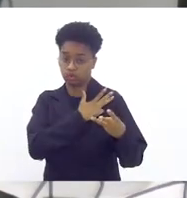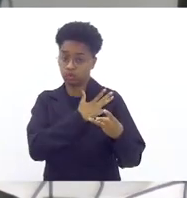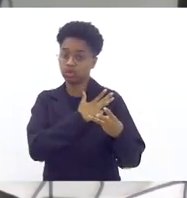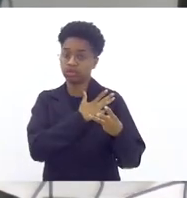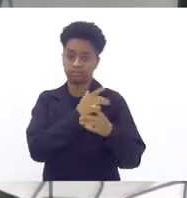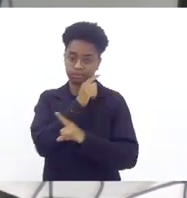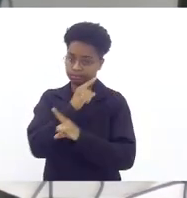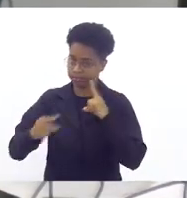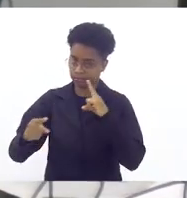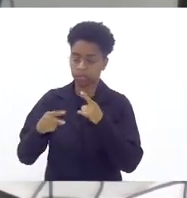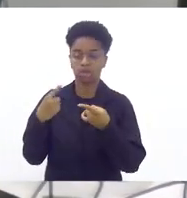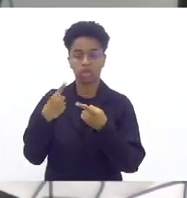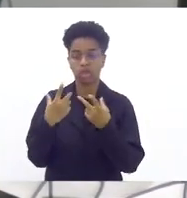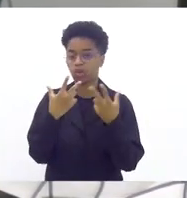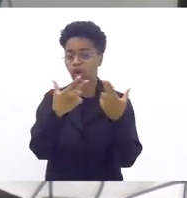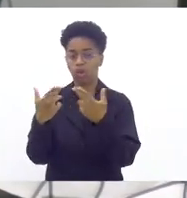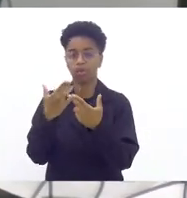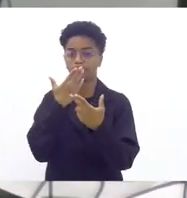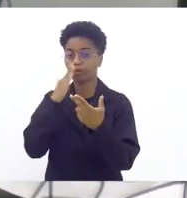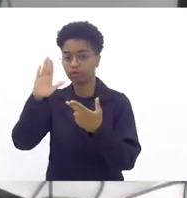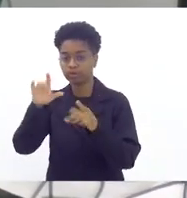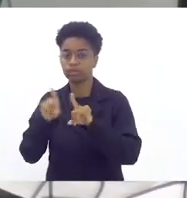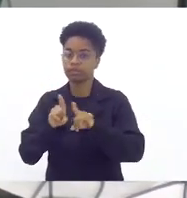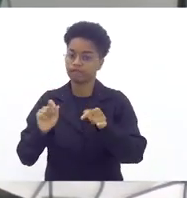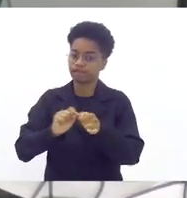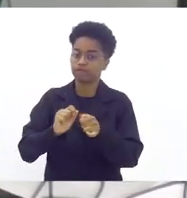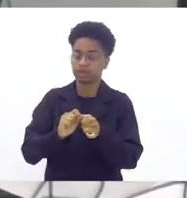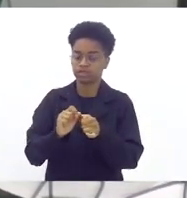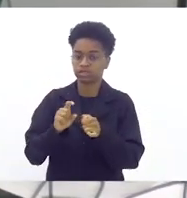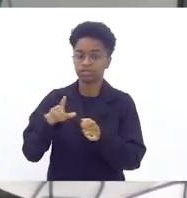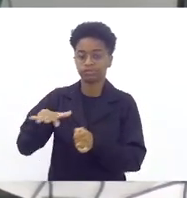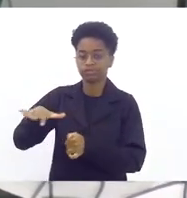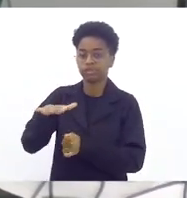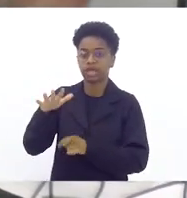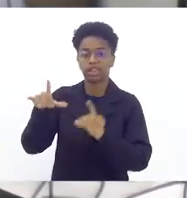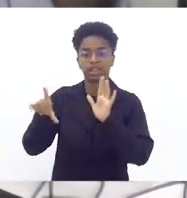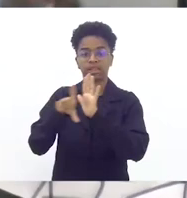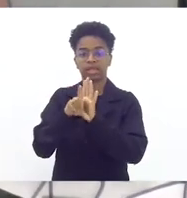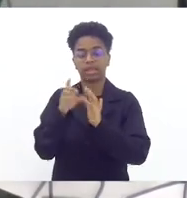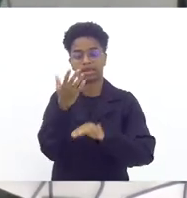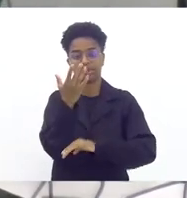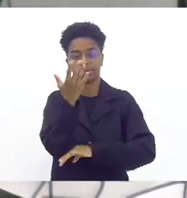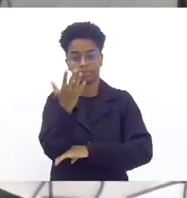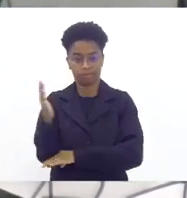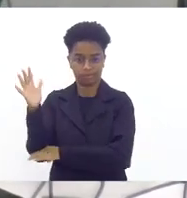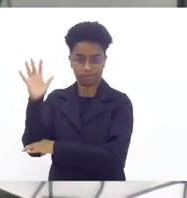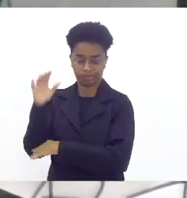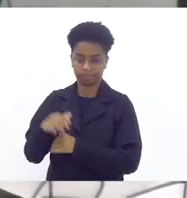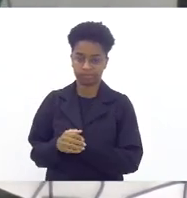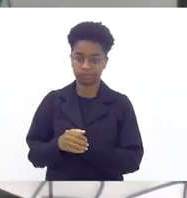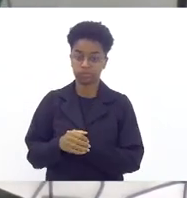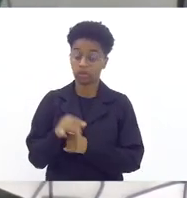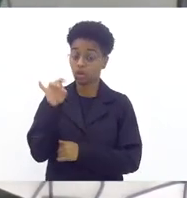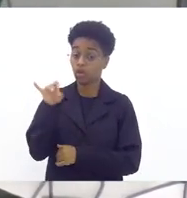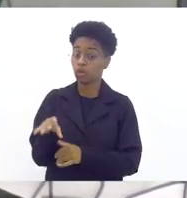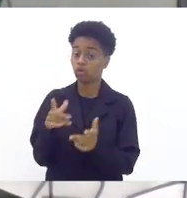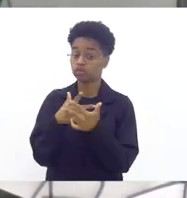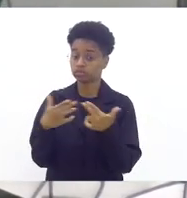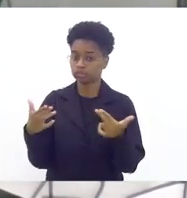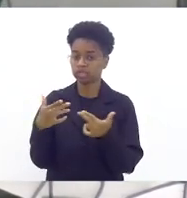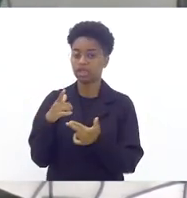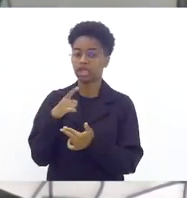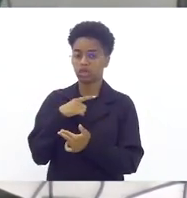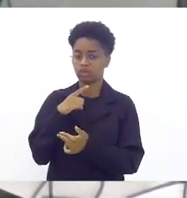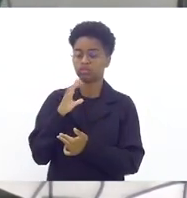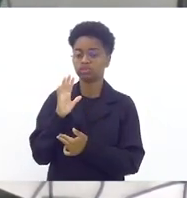cumpriu com o caso da lei da Mata Atlântica. Então, ah, última coisa. Eu fui dois anos